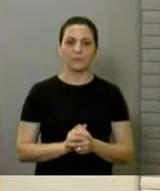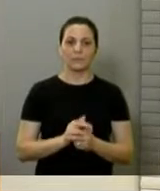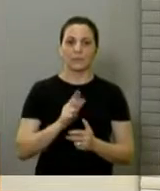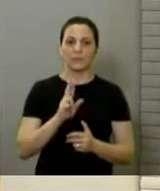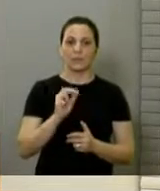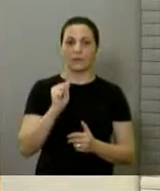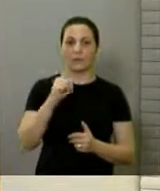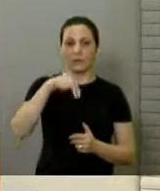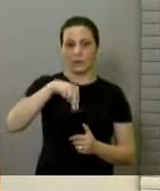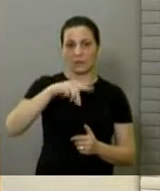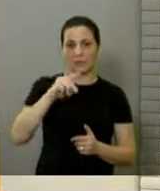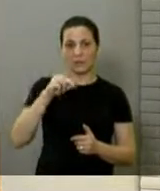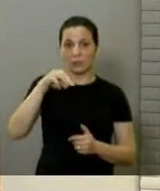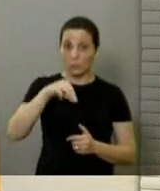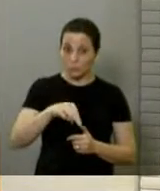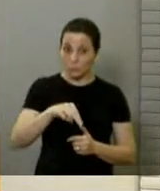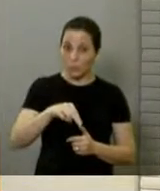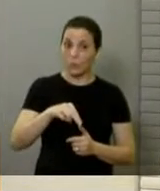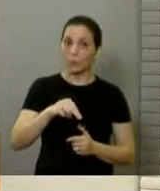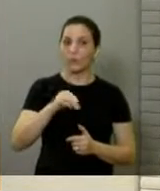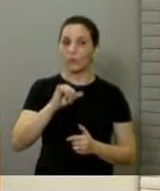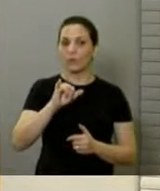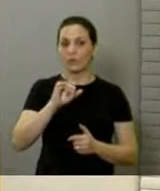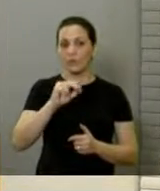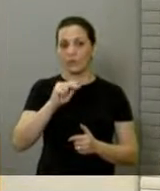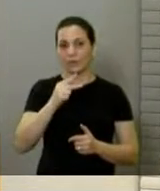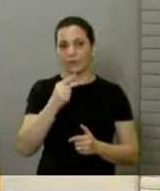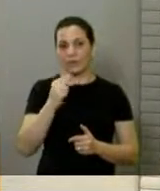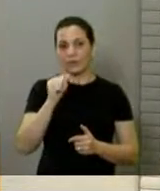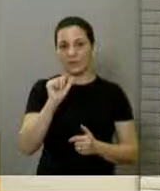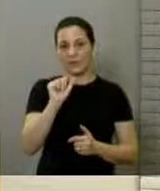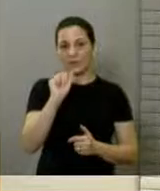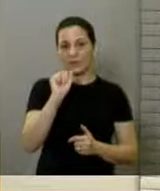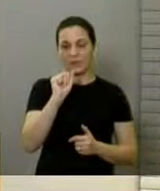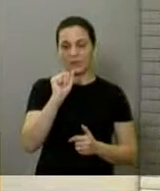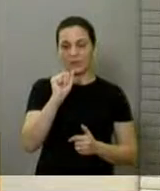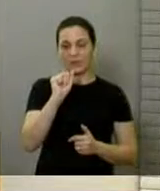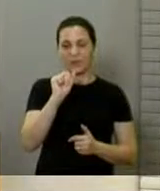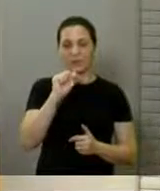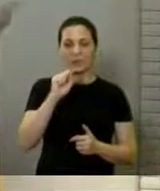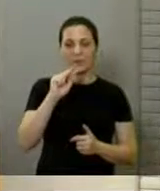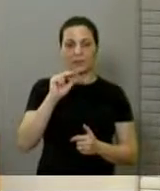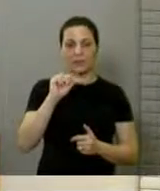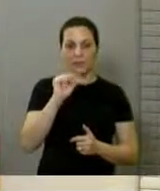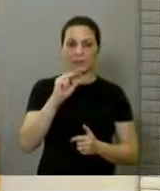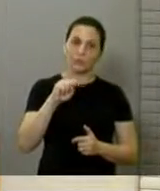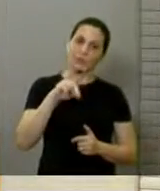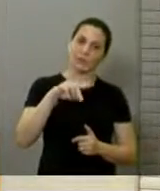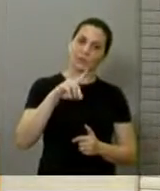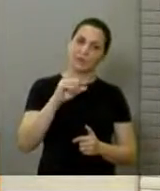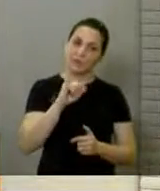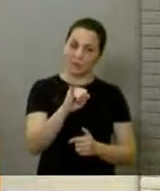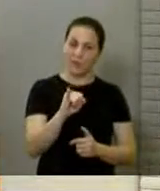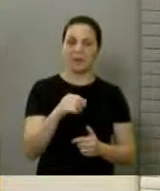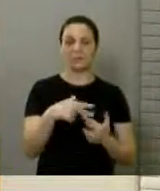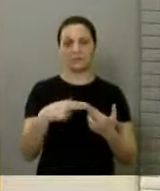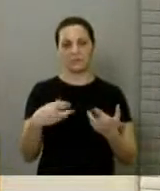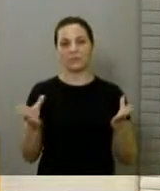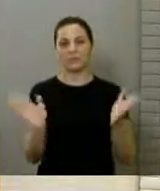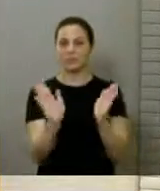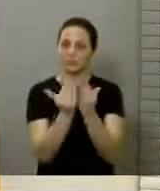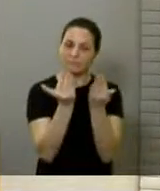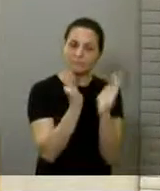Randon, então nós estamos realmente na contramão do Brasil. Enquanto o Brasil, você vai em outras cidades, está se fechando